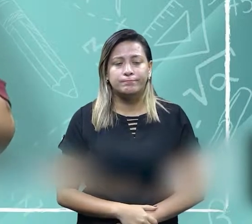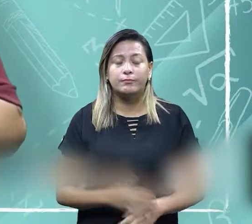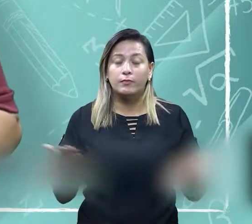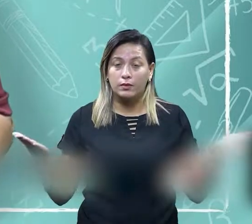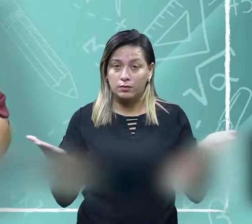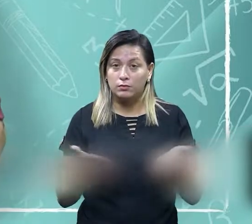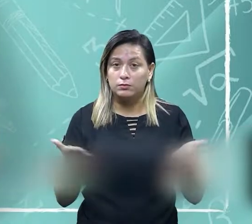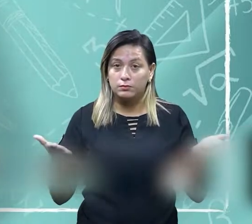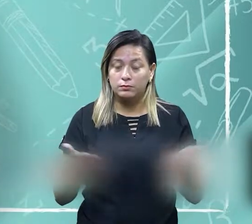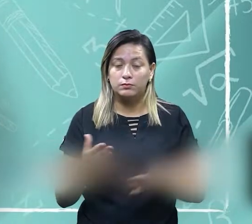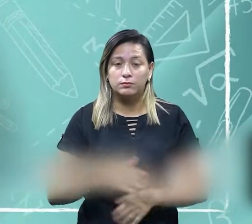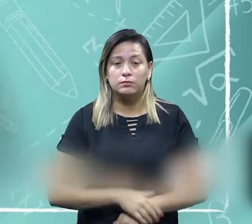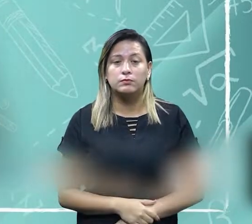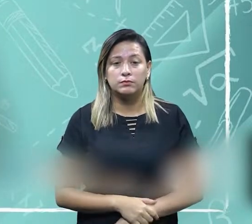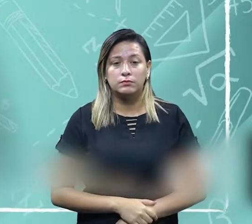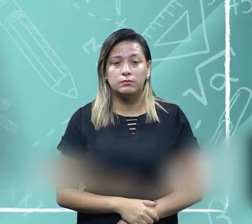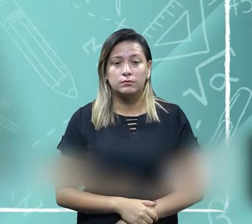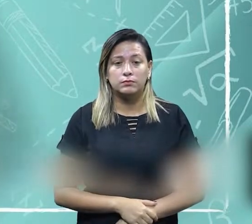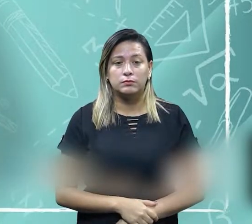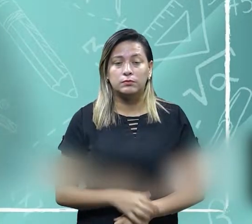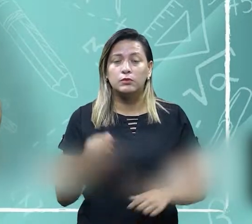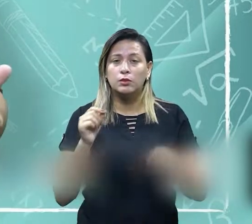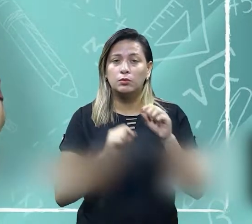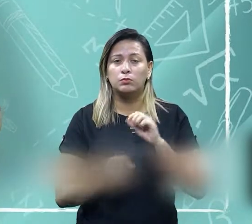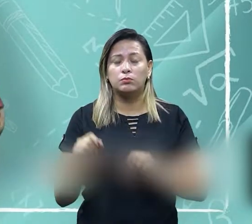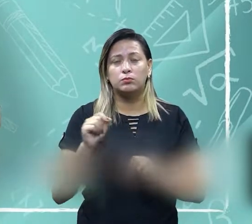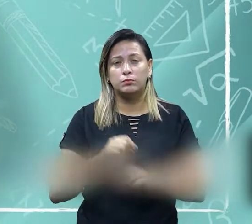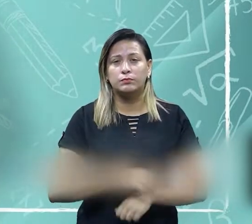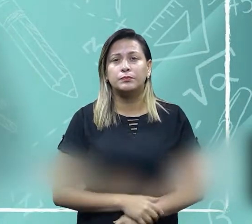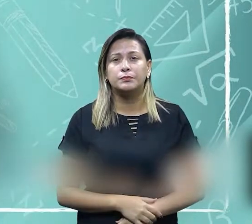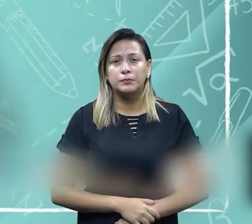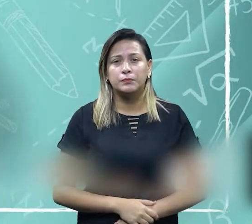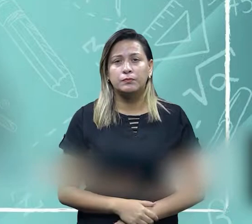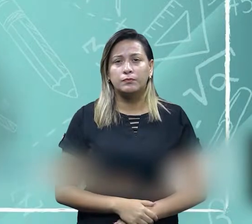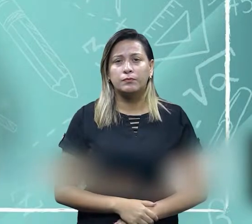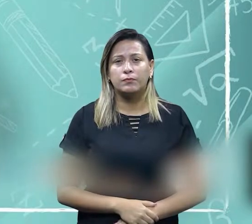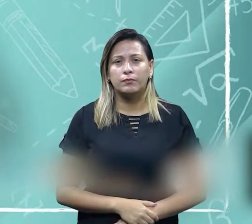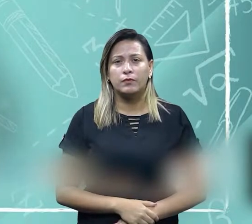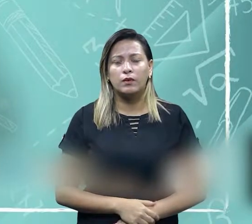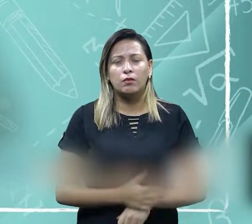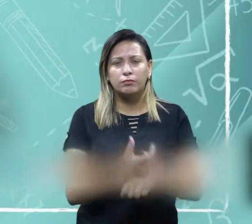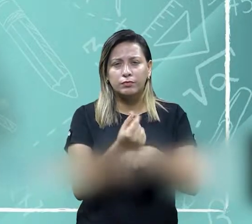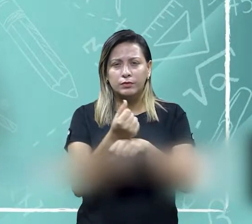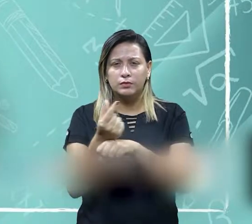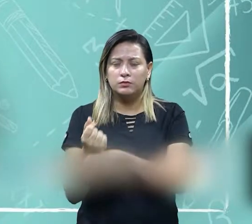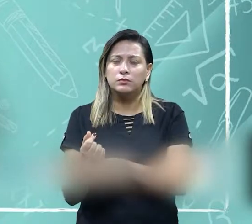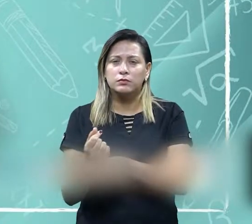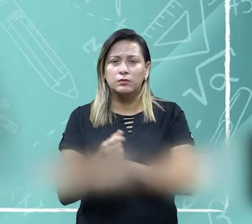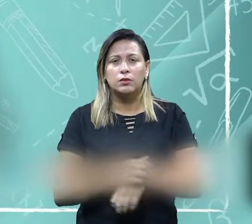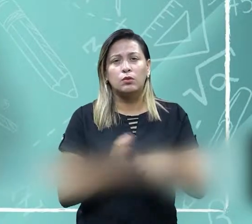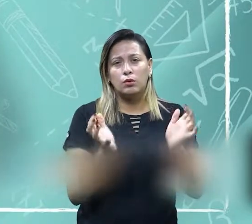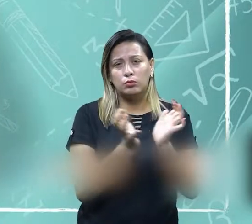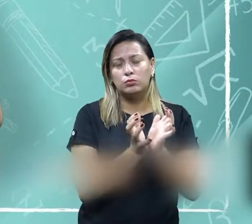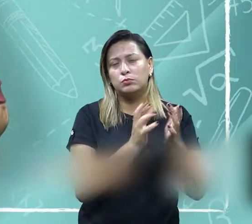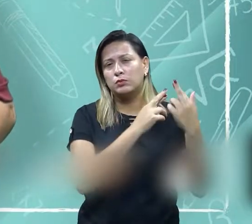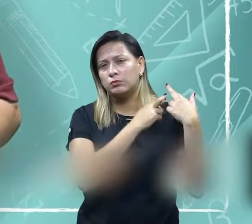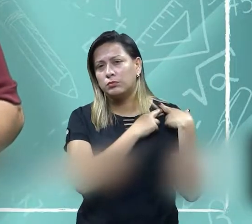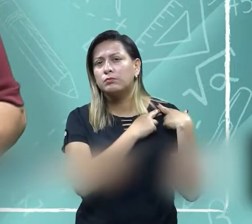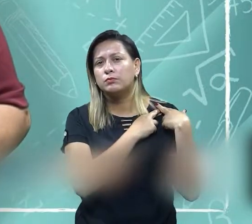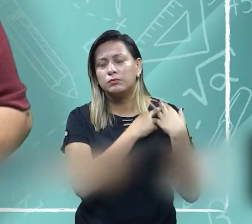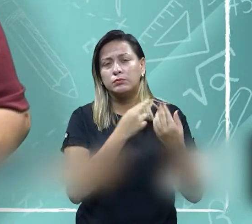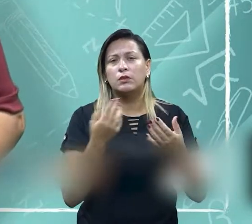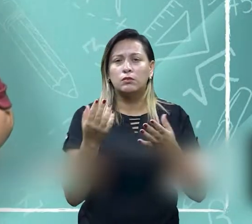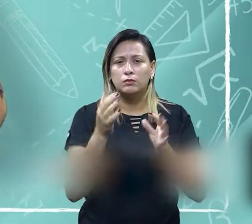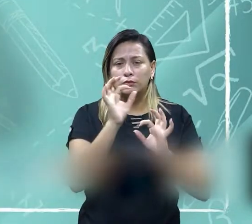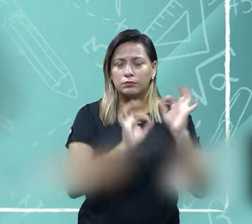eu quero falar um pouquinho sobre a questão financeira, quais são os órgãos responsáveis por regulamentar todo esse processo, tá